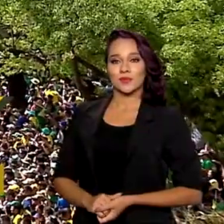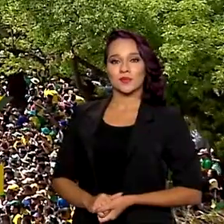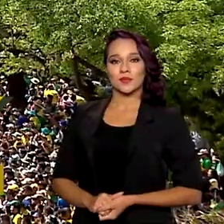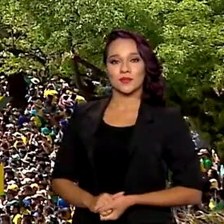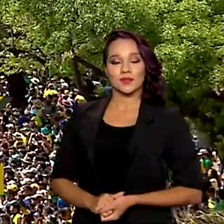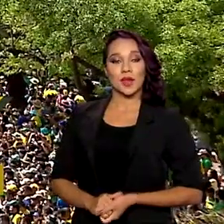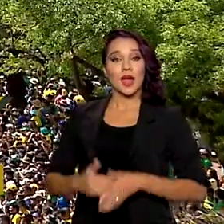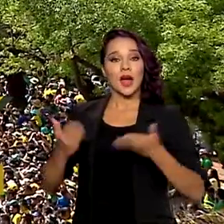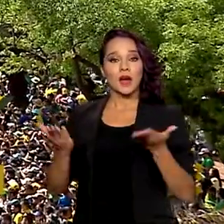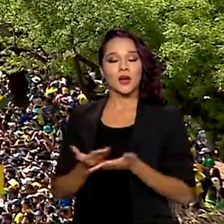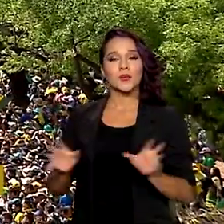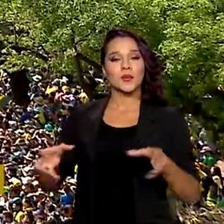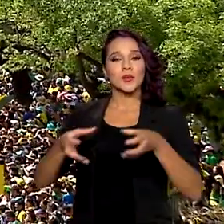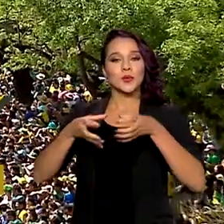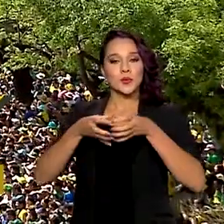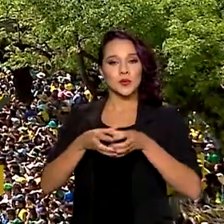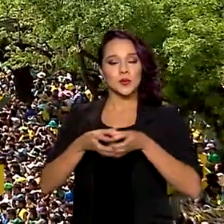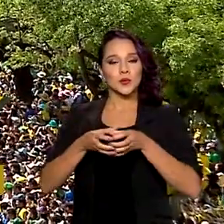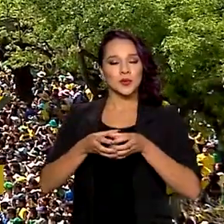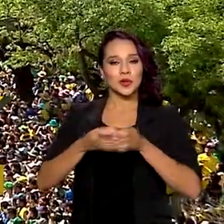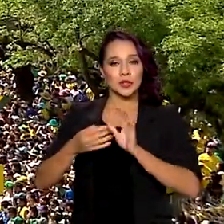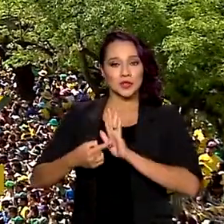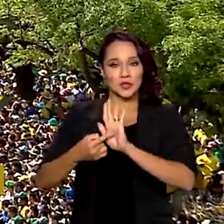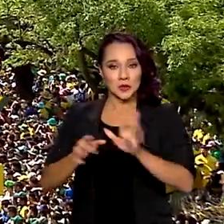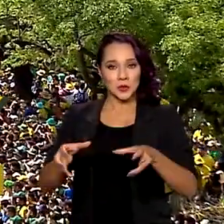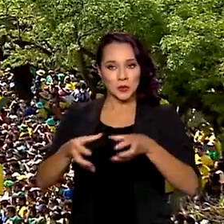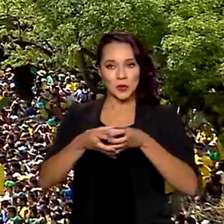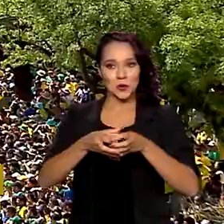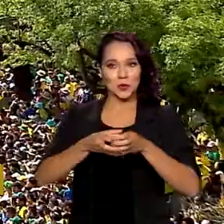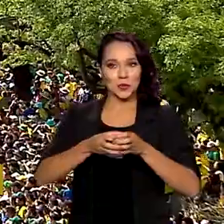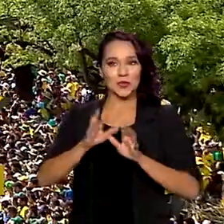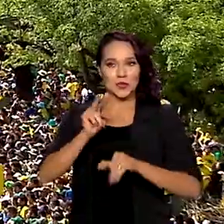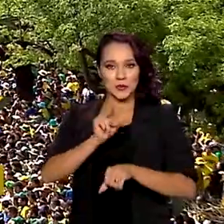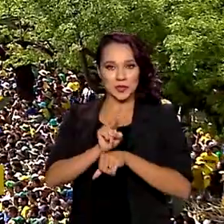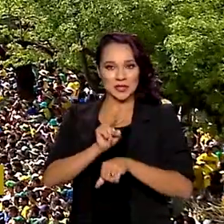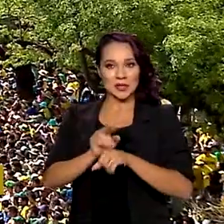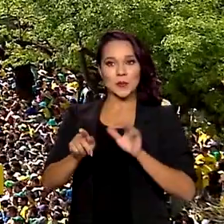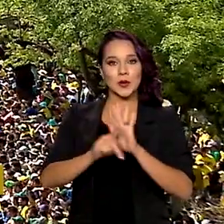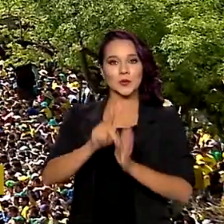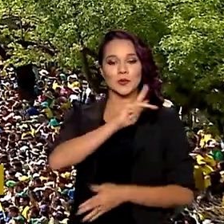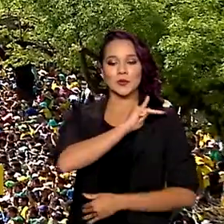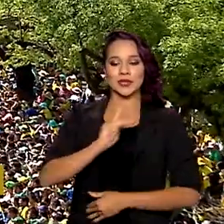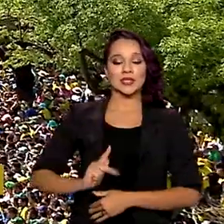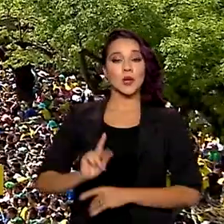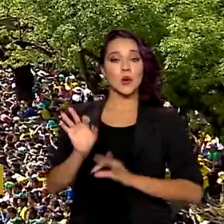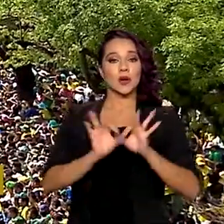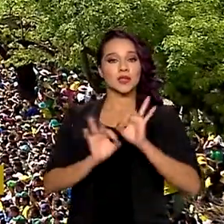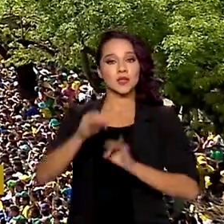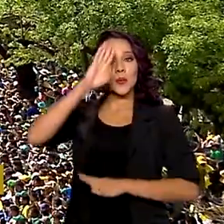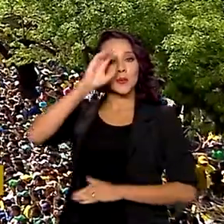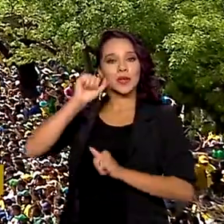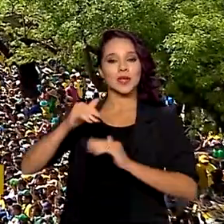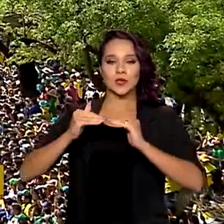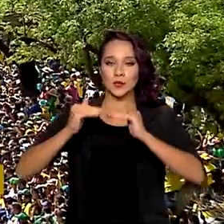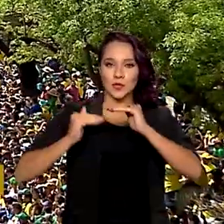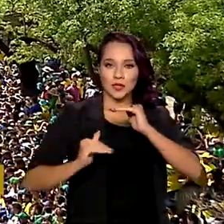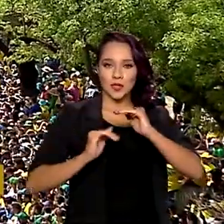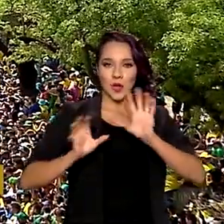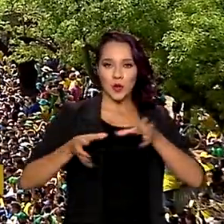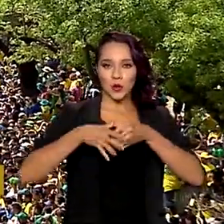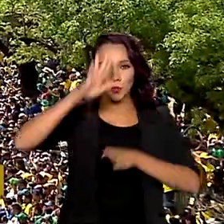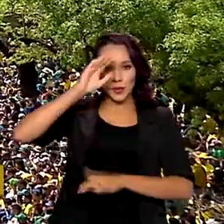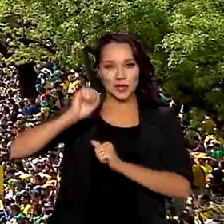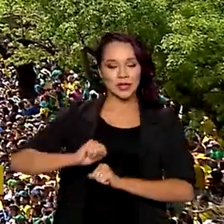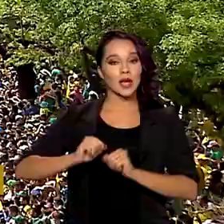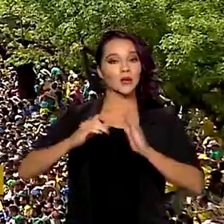É executada pela Companhia do Cerimonial do Batalhão da Guarda Presidencial. Organização militar subordinada ao Comando Militar